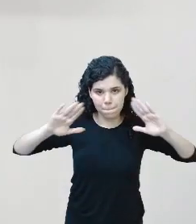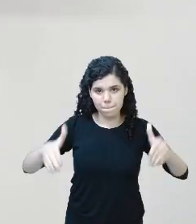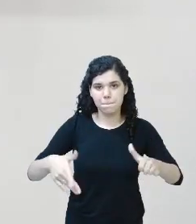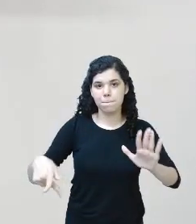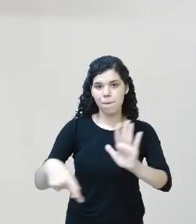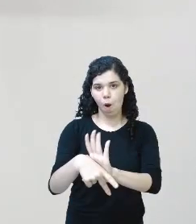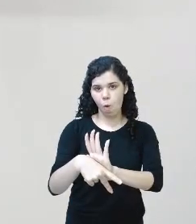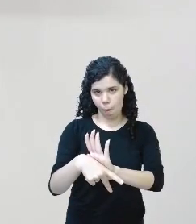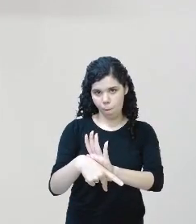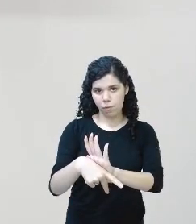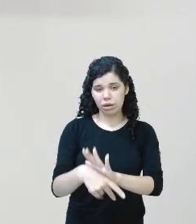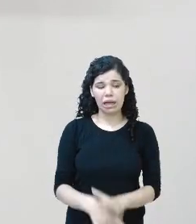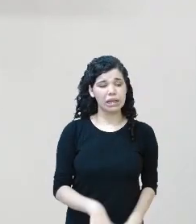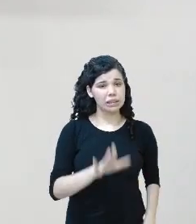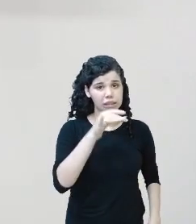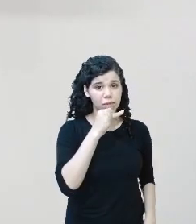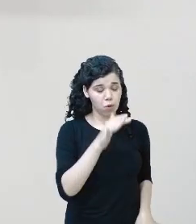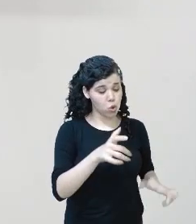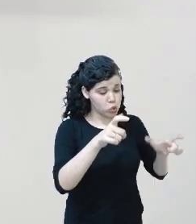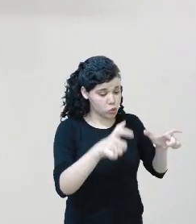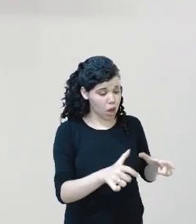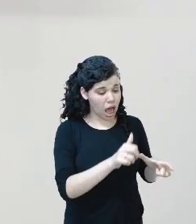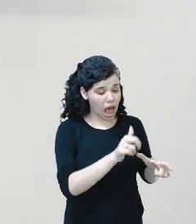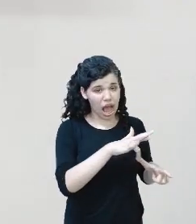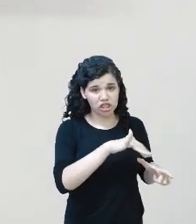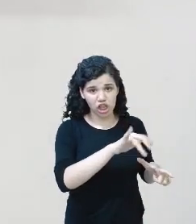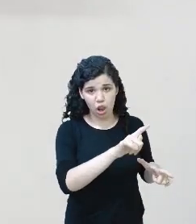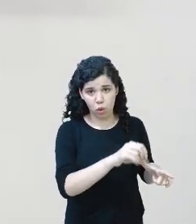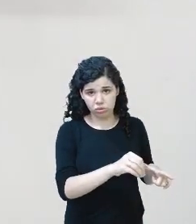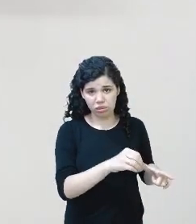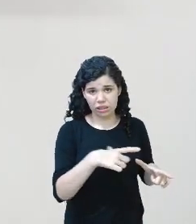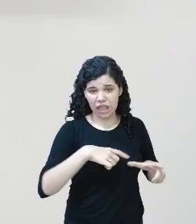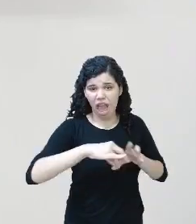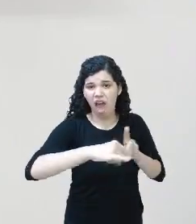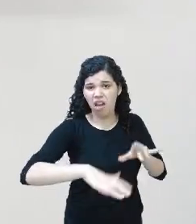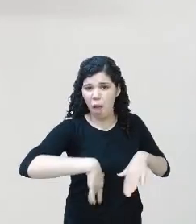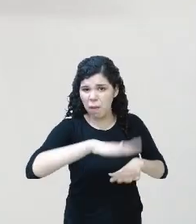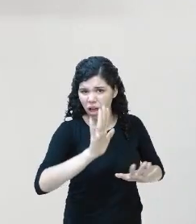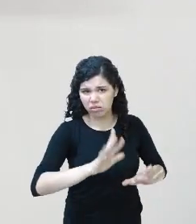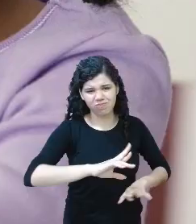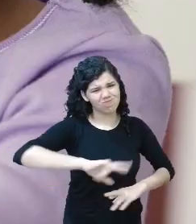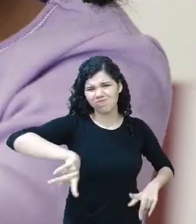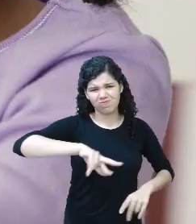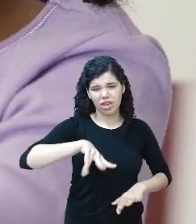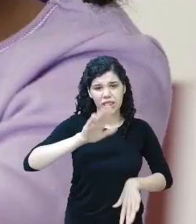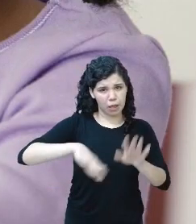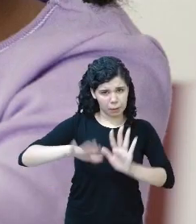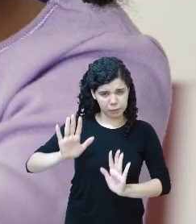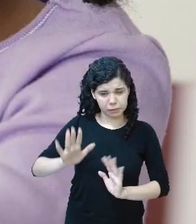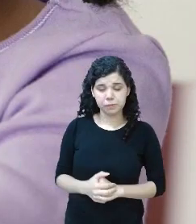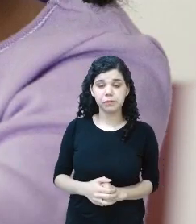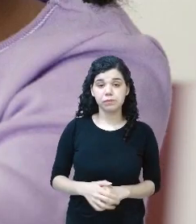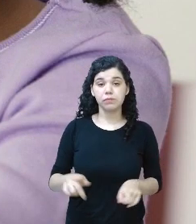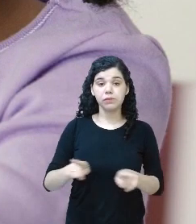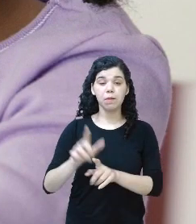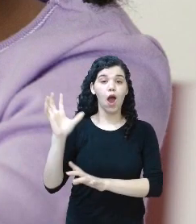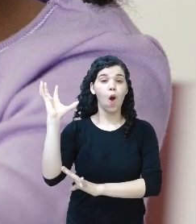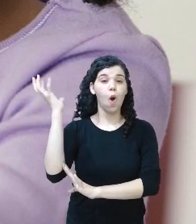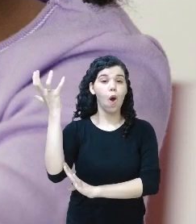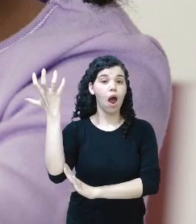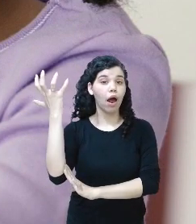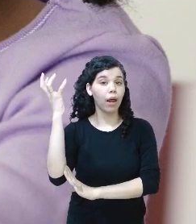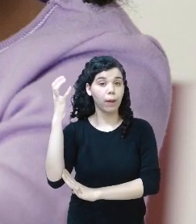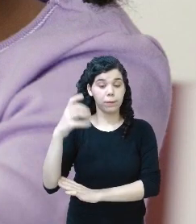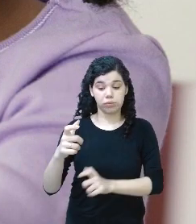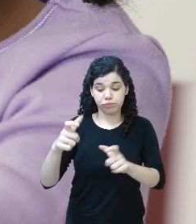dizer que o solo é argiloso se ele tem mais areia, tá? E vice-versa. O clima do local, a